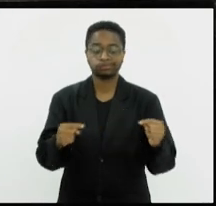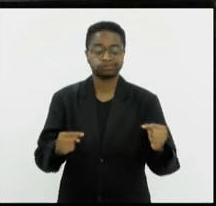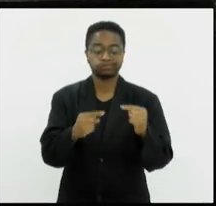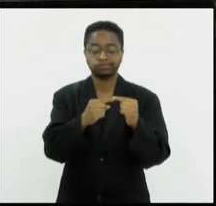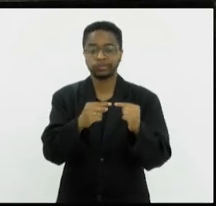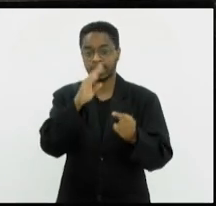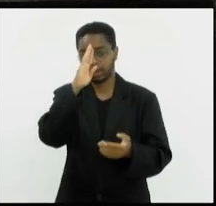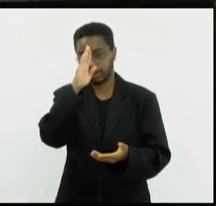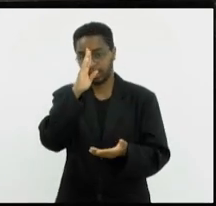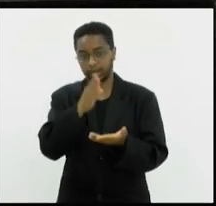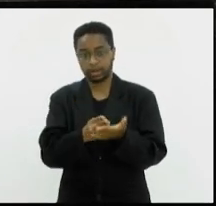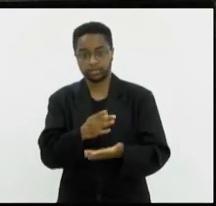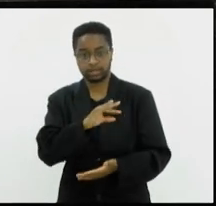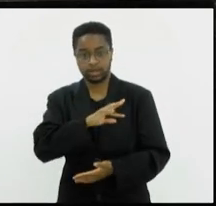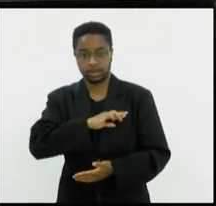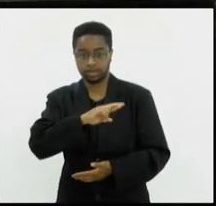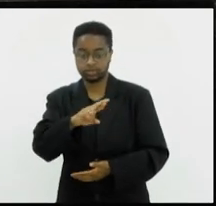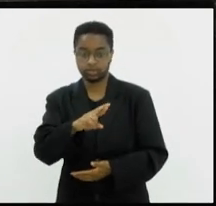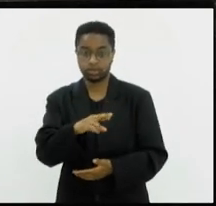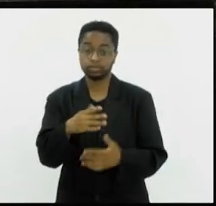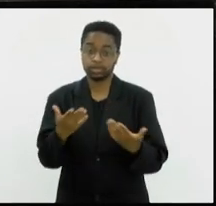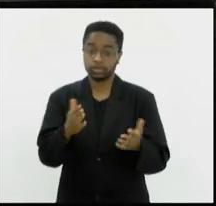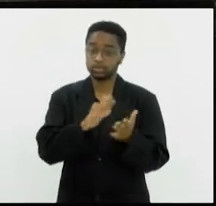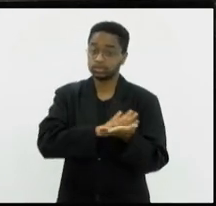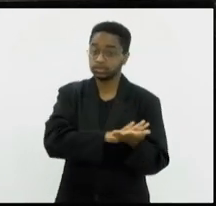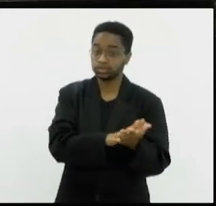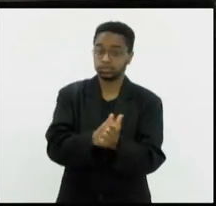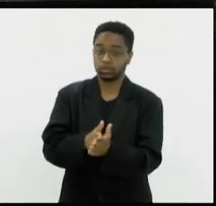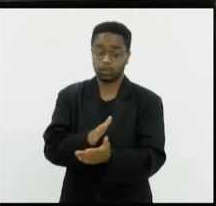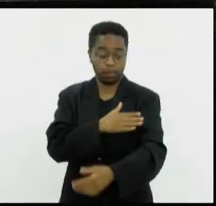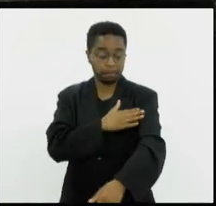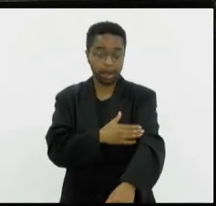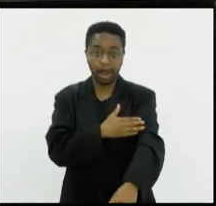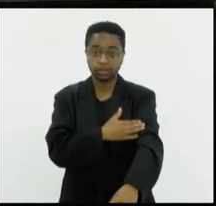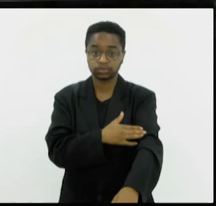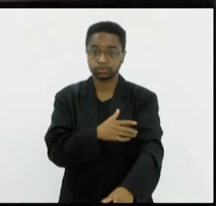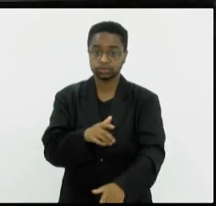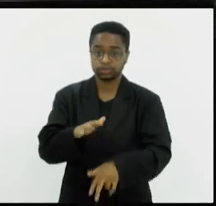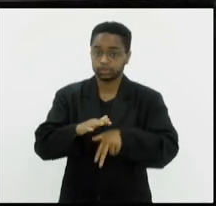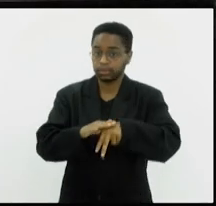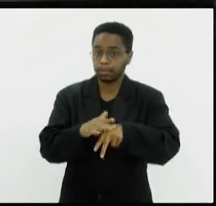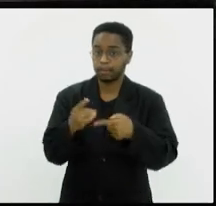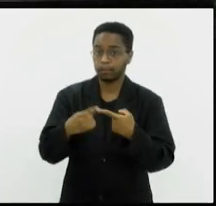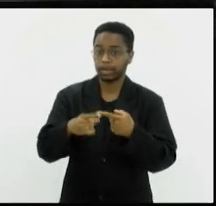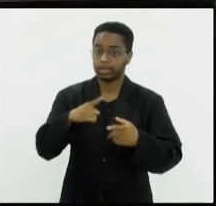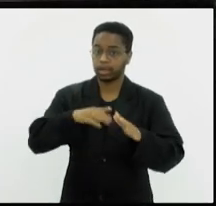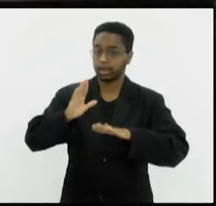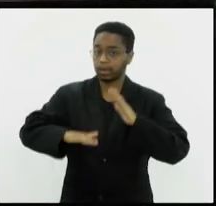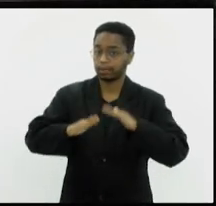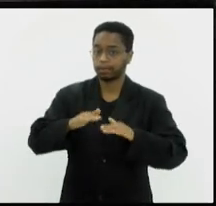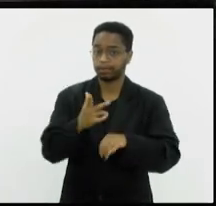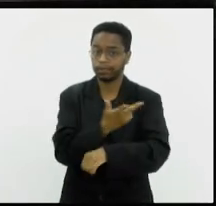ponto de destruir o braço de um paciente porque tinha tabac